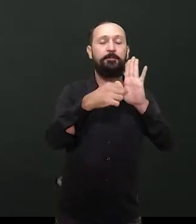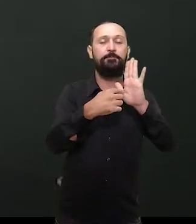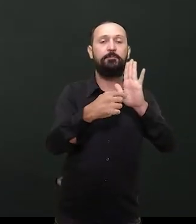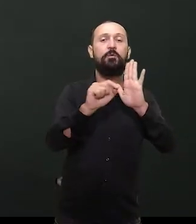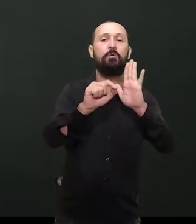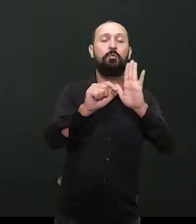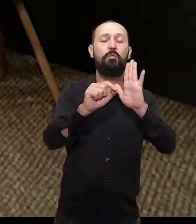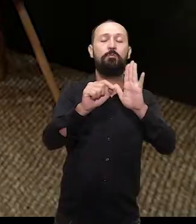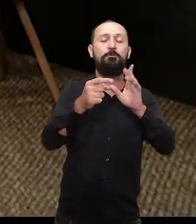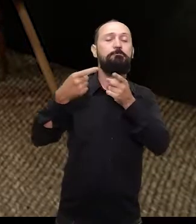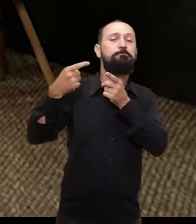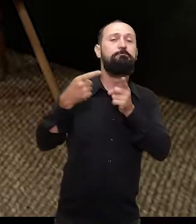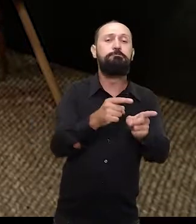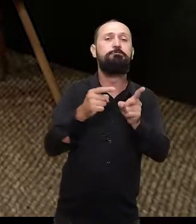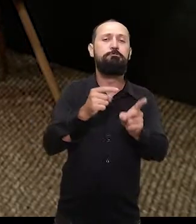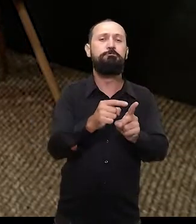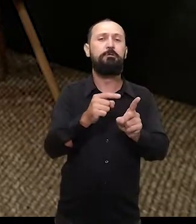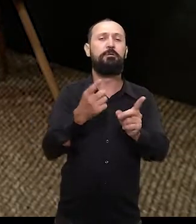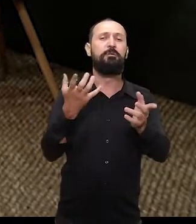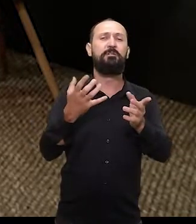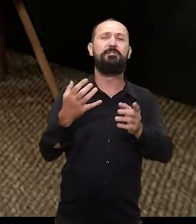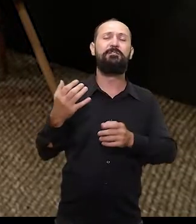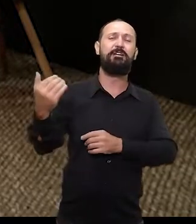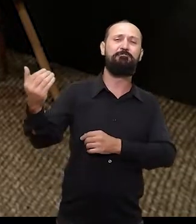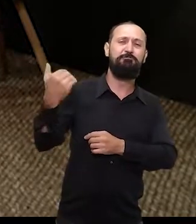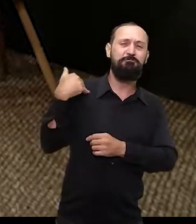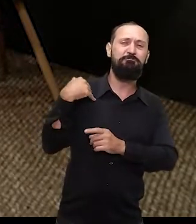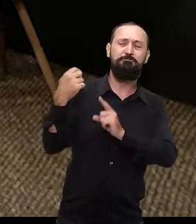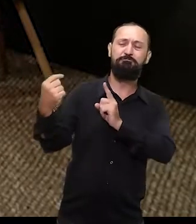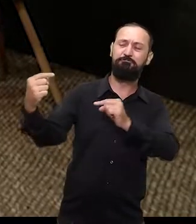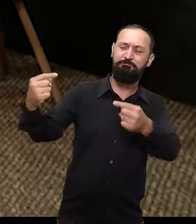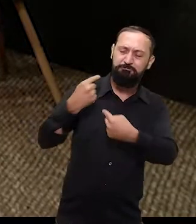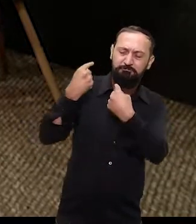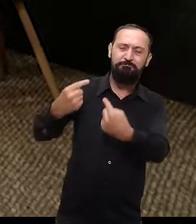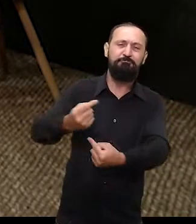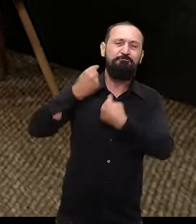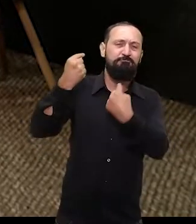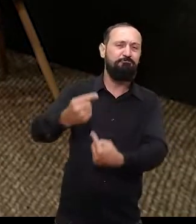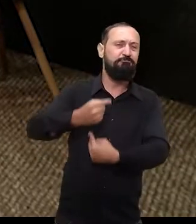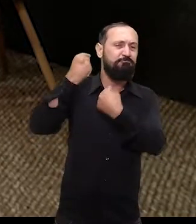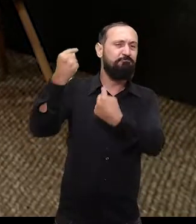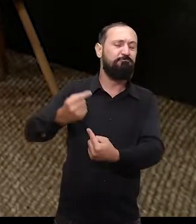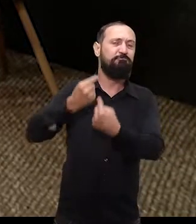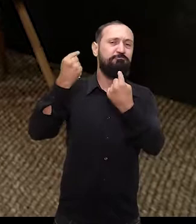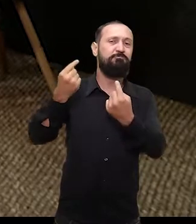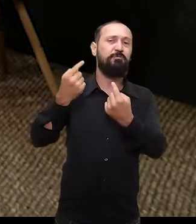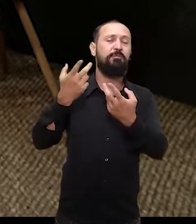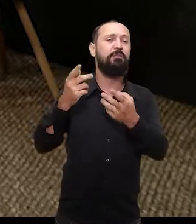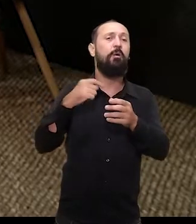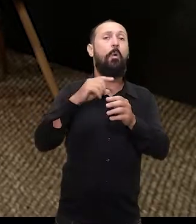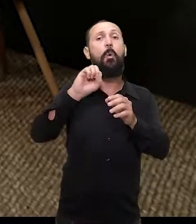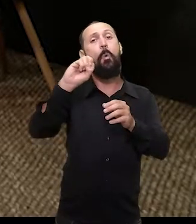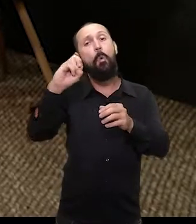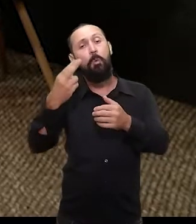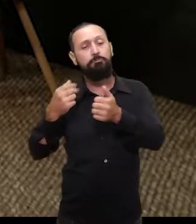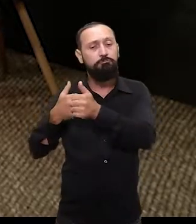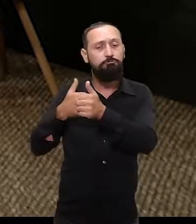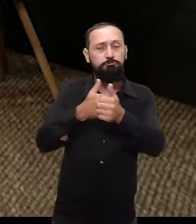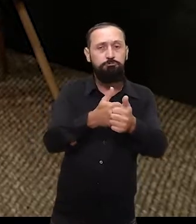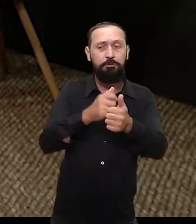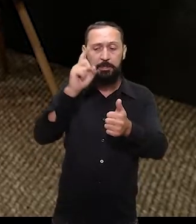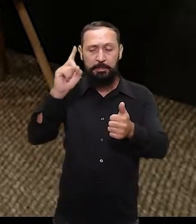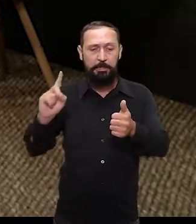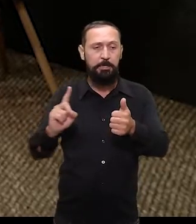tipificado como estoque o que consiste o estoque na perturbação né numa perseguição